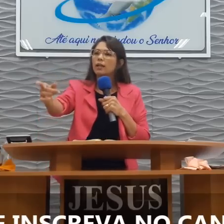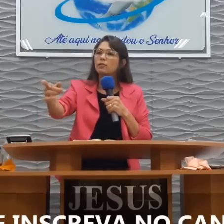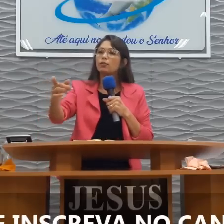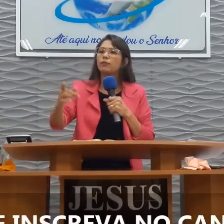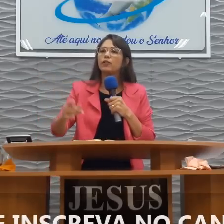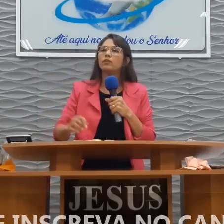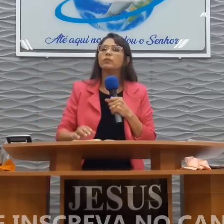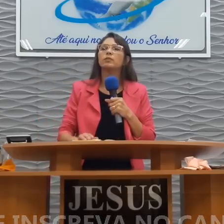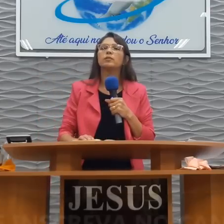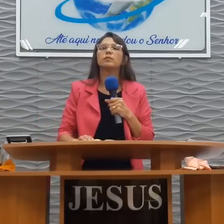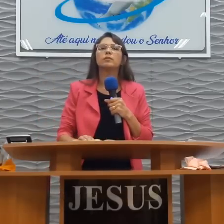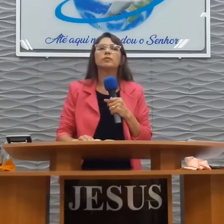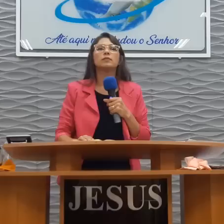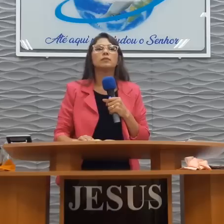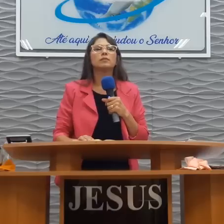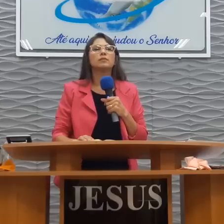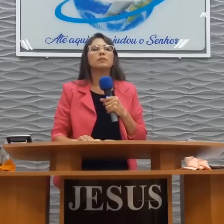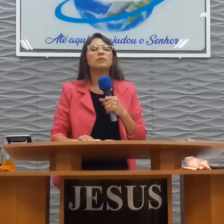Olha o celular do seu filho.